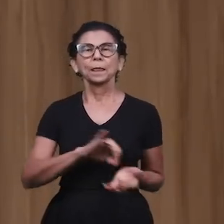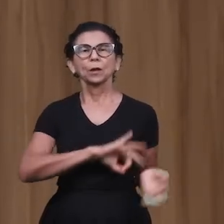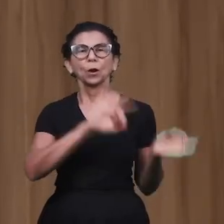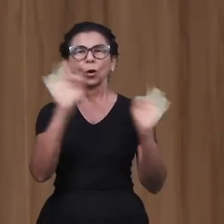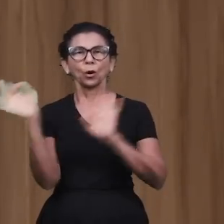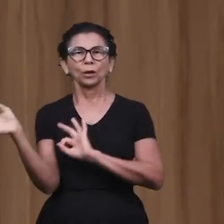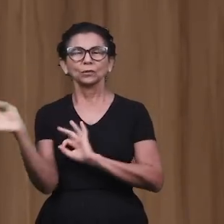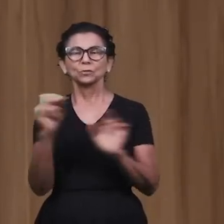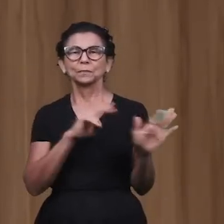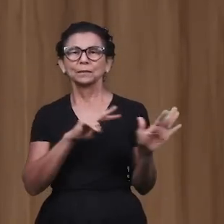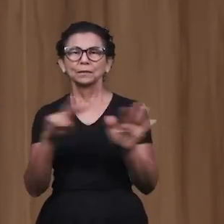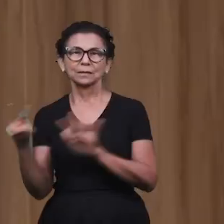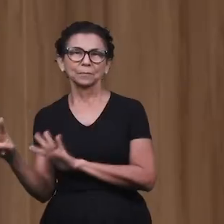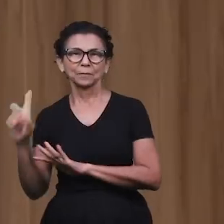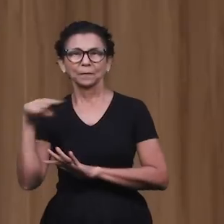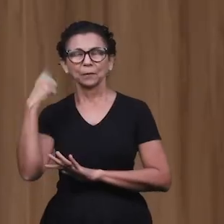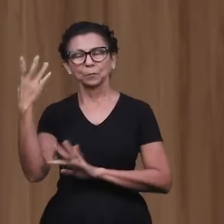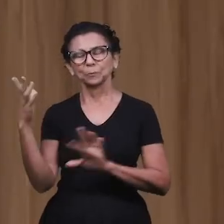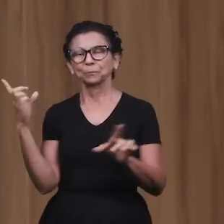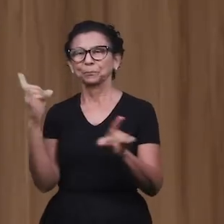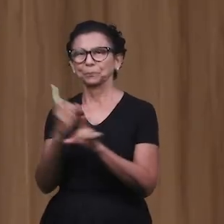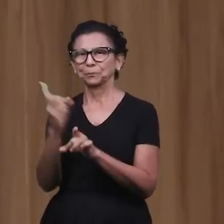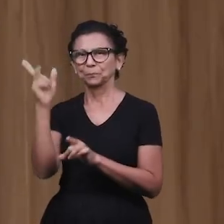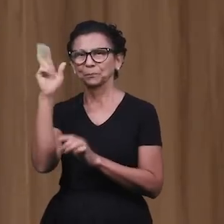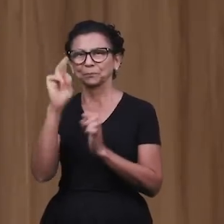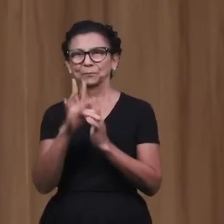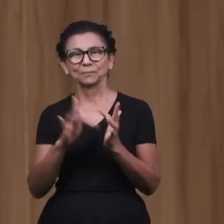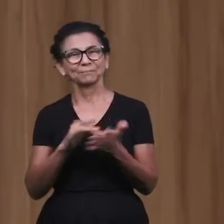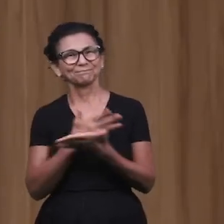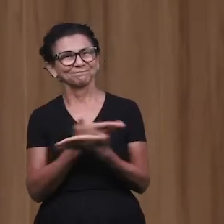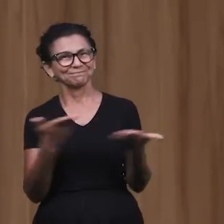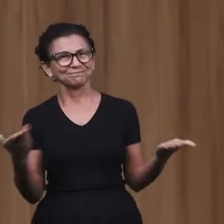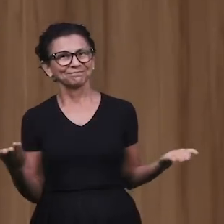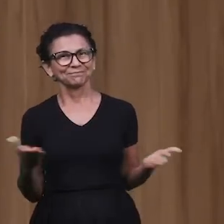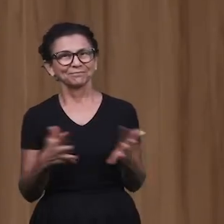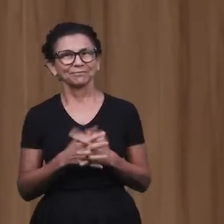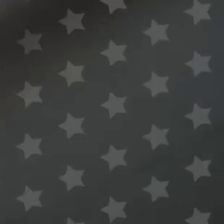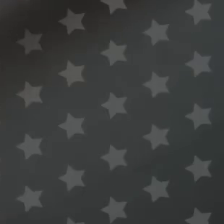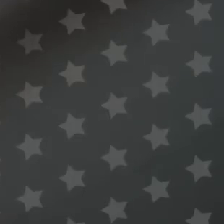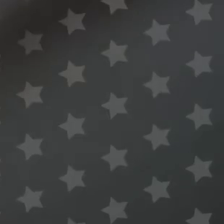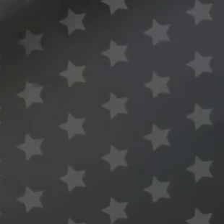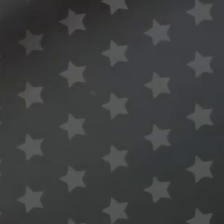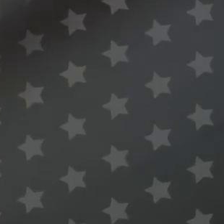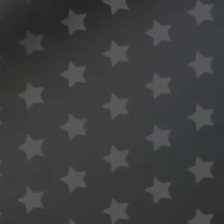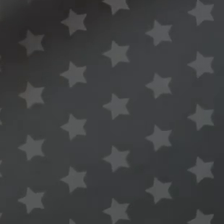uma ótima semana e até o nosso próximo encontro. A todos a paz do Senhor Jesus.